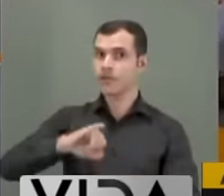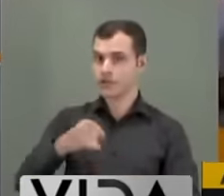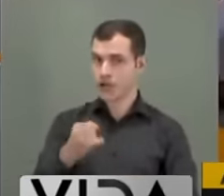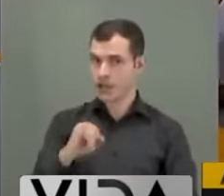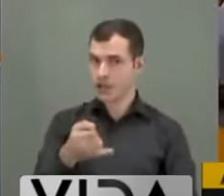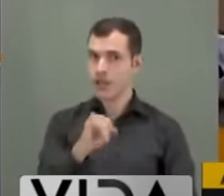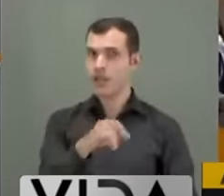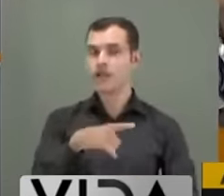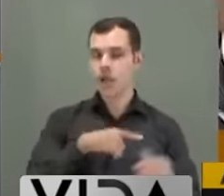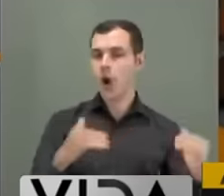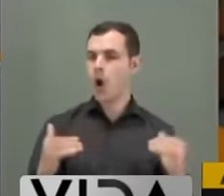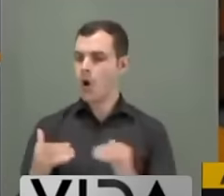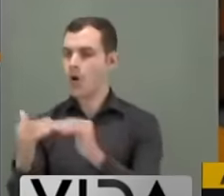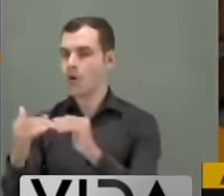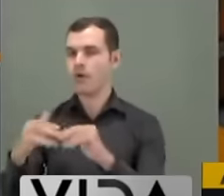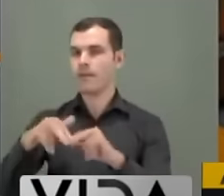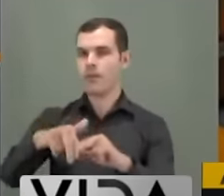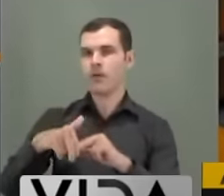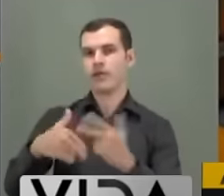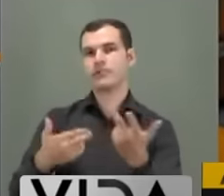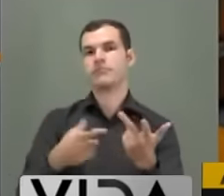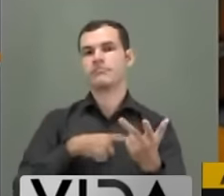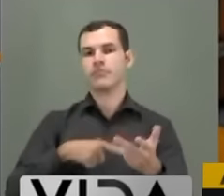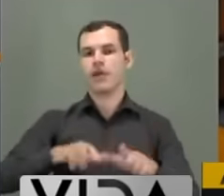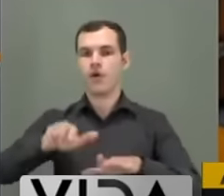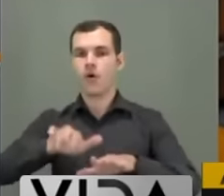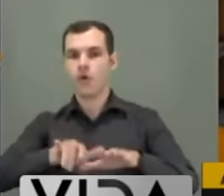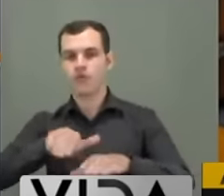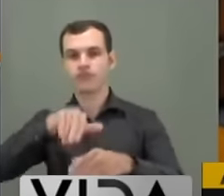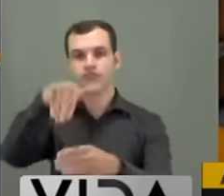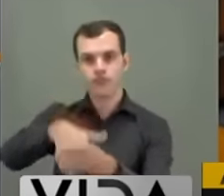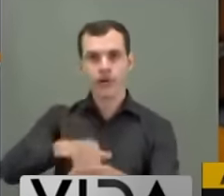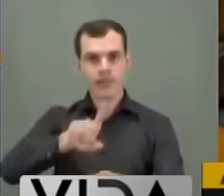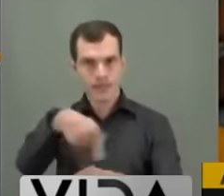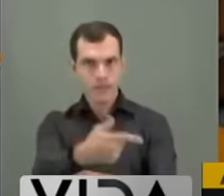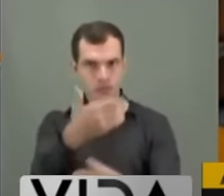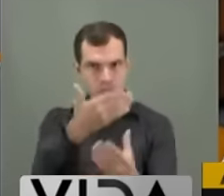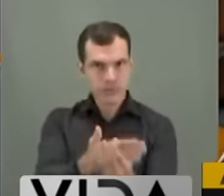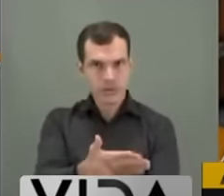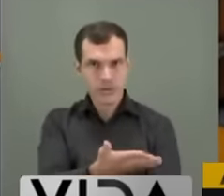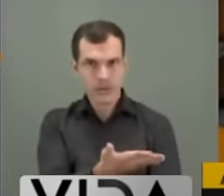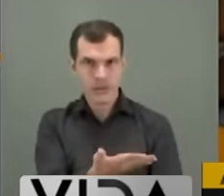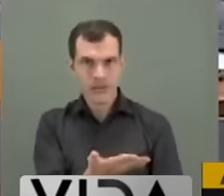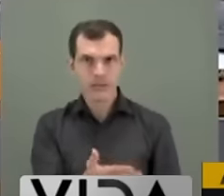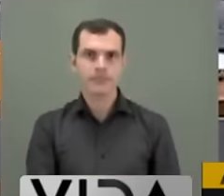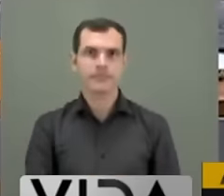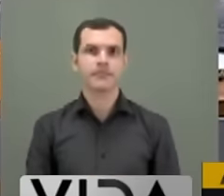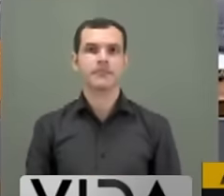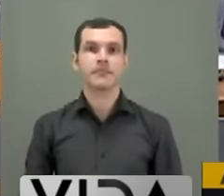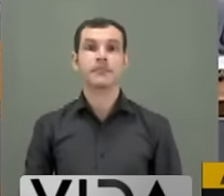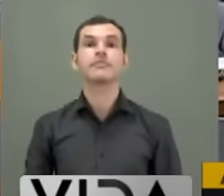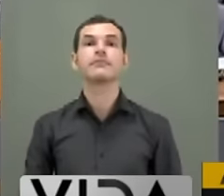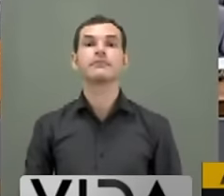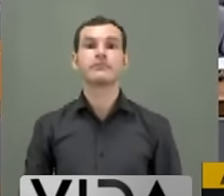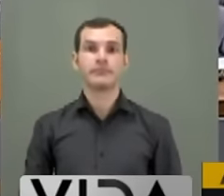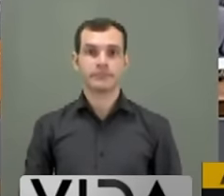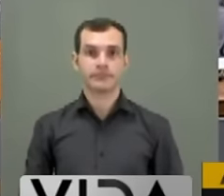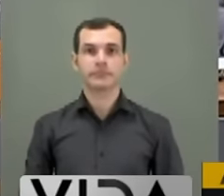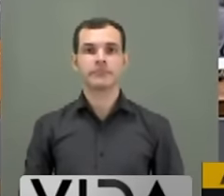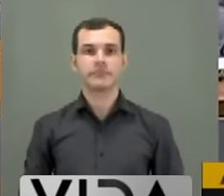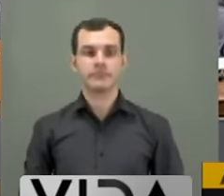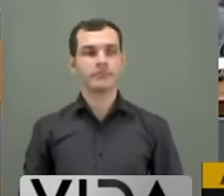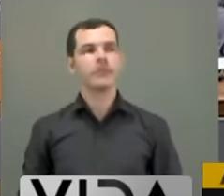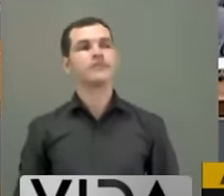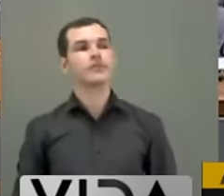à fraude urna eletrônica, ele foi indiciado depois disso? Senador, reiterando aqui